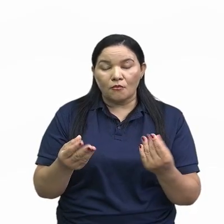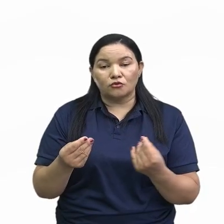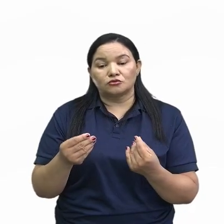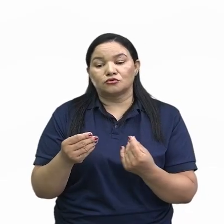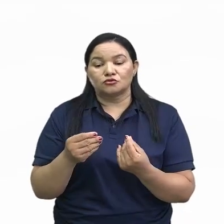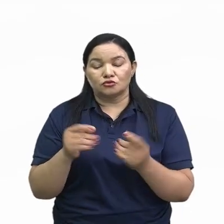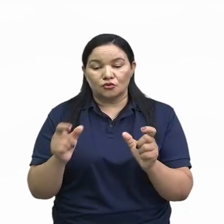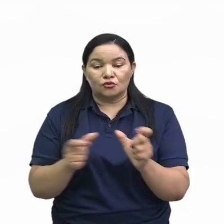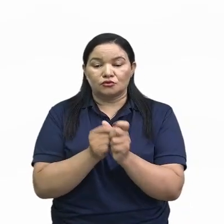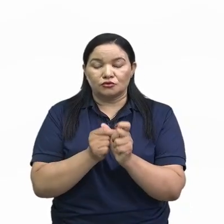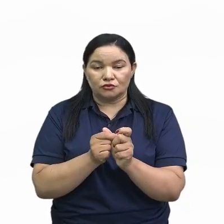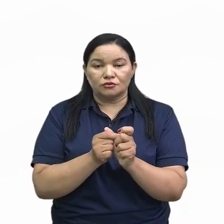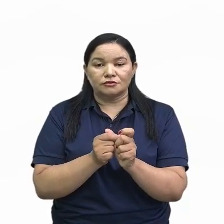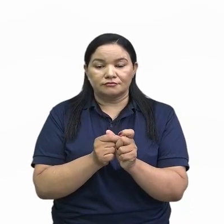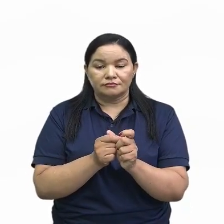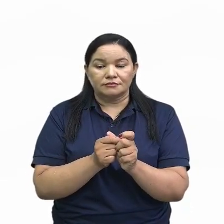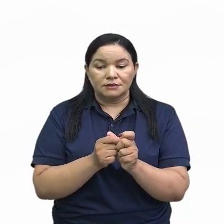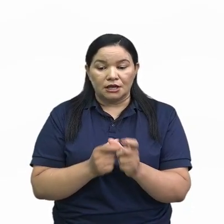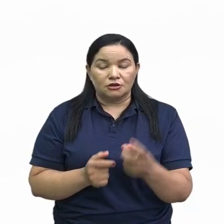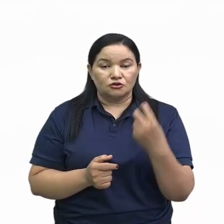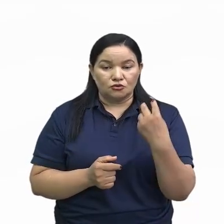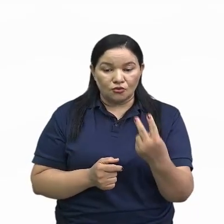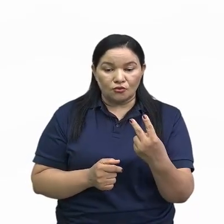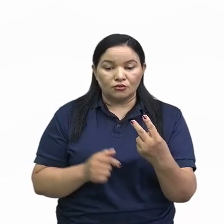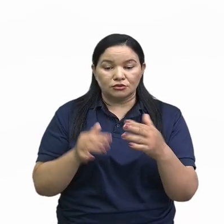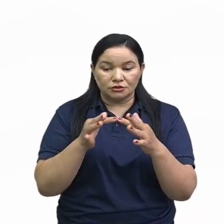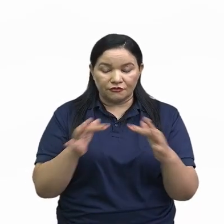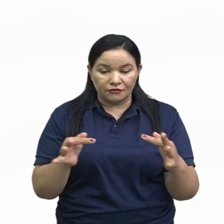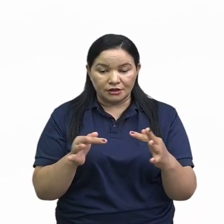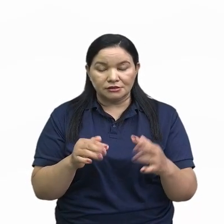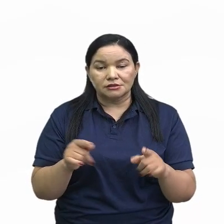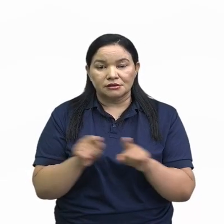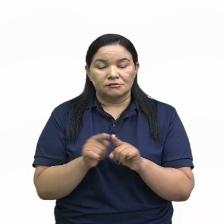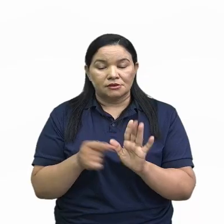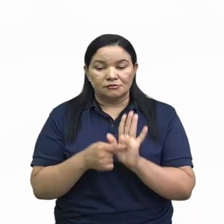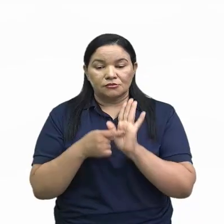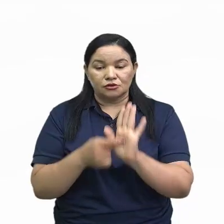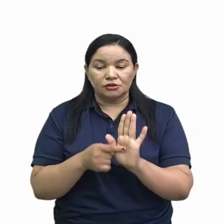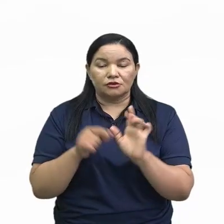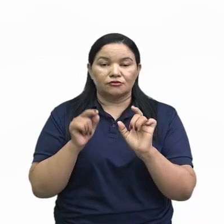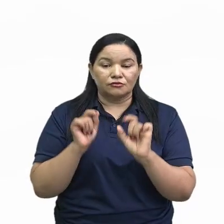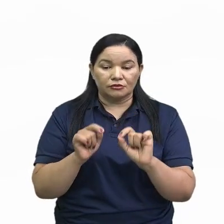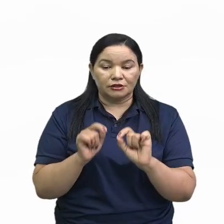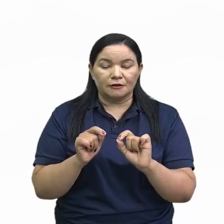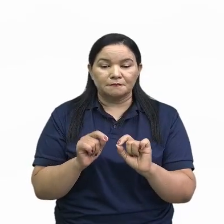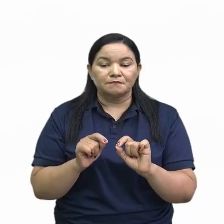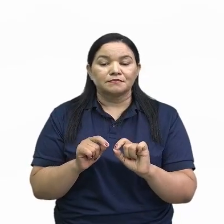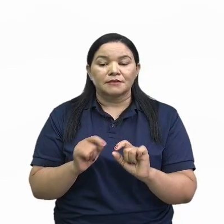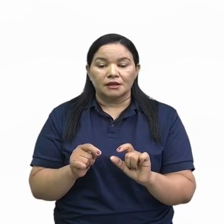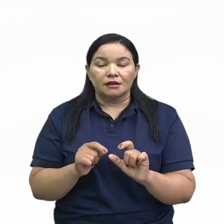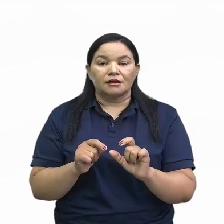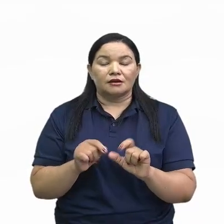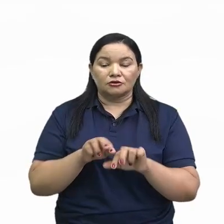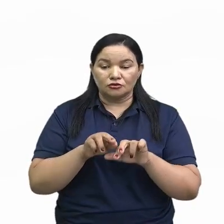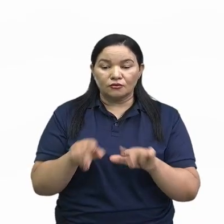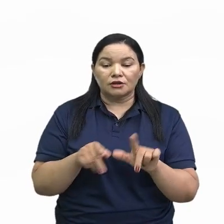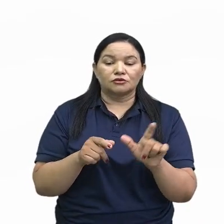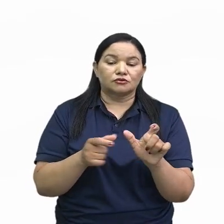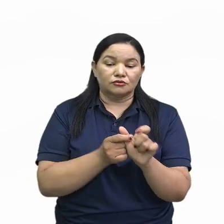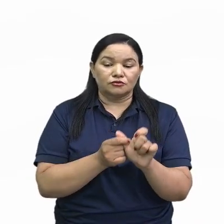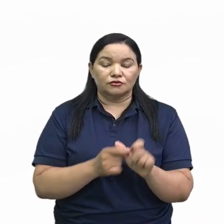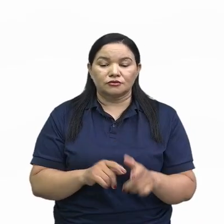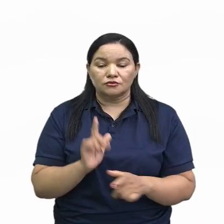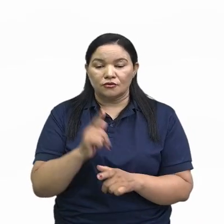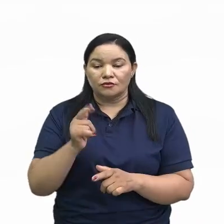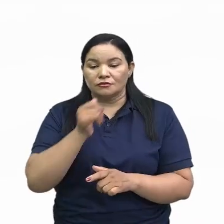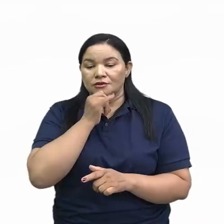muitas conjunções. Temos duas aí nesse enunciado e já evidencia uma figura de linguagem chamada polissíndeto. O outro exemplo,